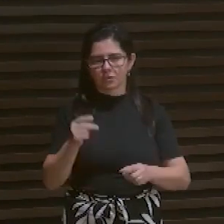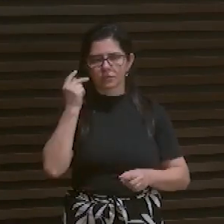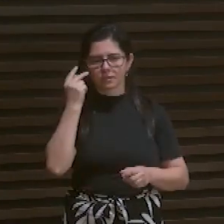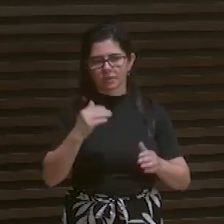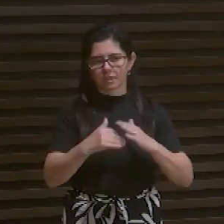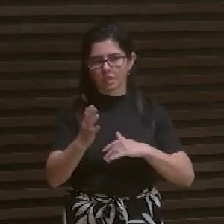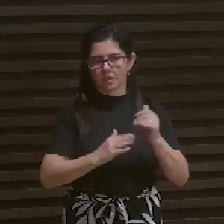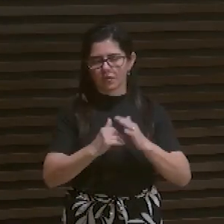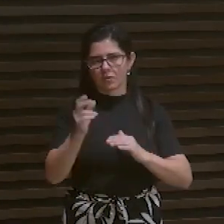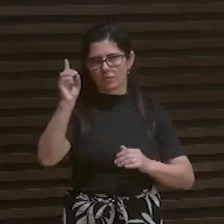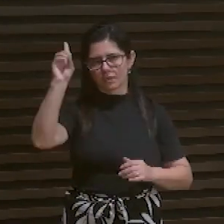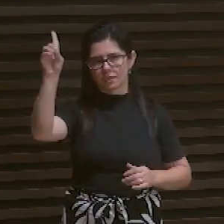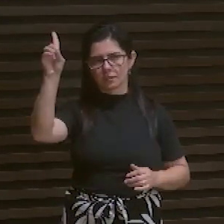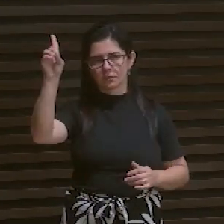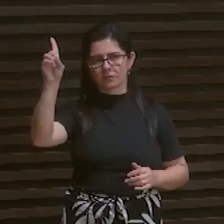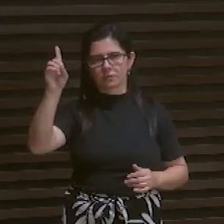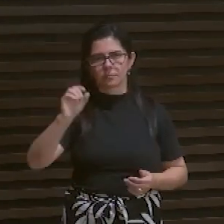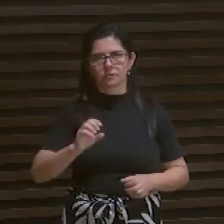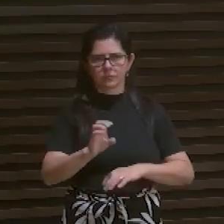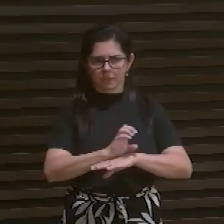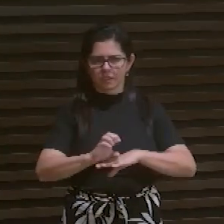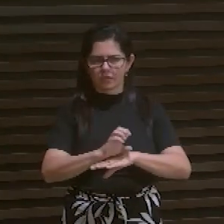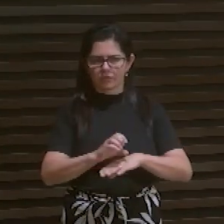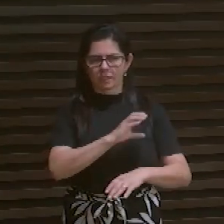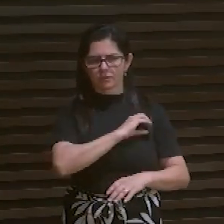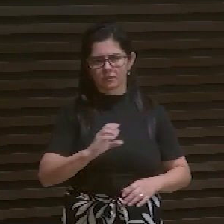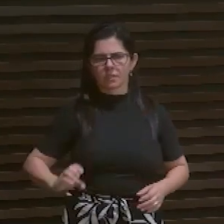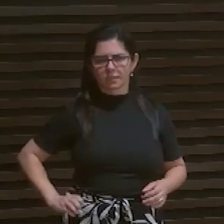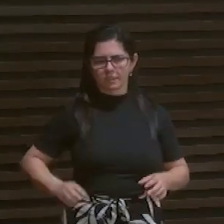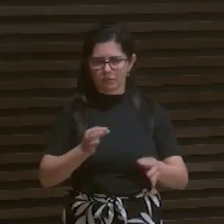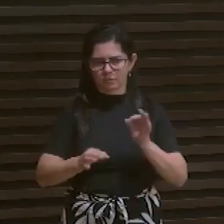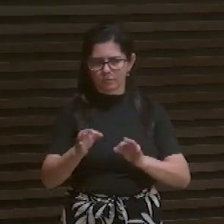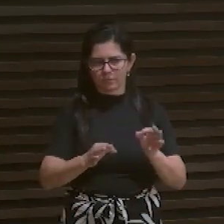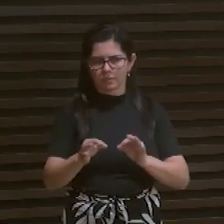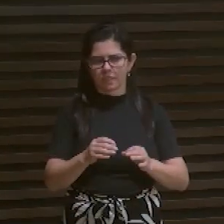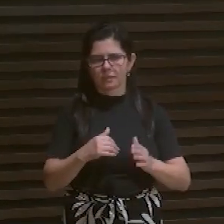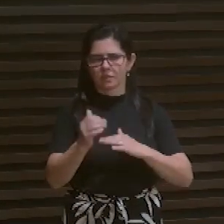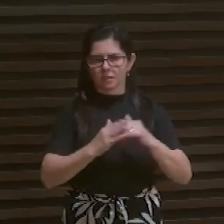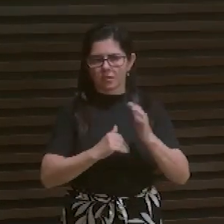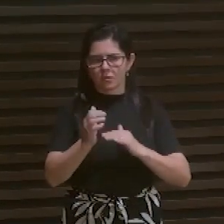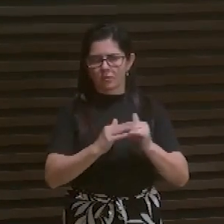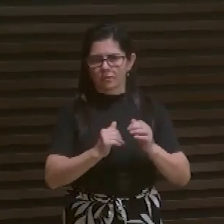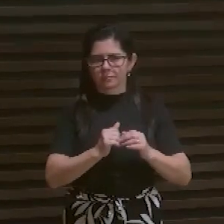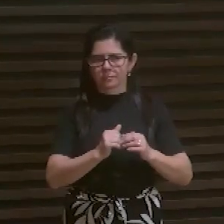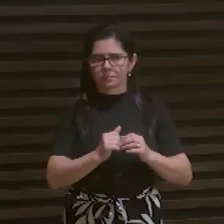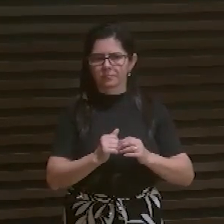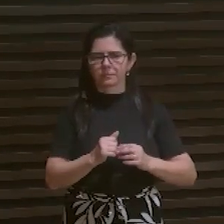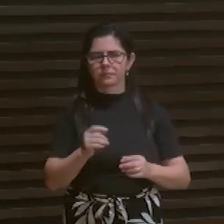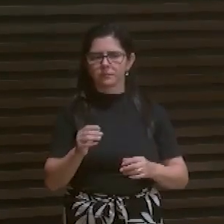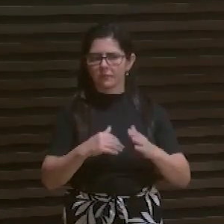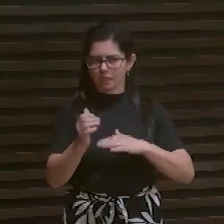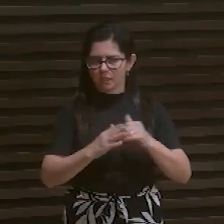praticar a obra, e lá em Efésios também ele fala que é Cristo que prepara essas boas obras para a gente. Nem as obras que a gente pratica, que a gente